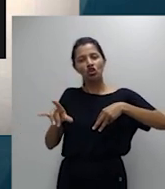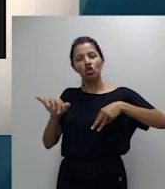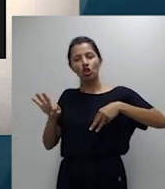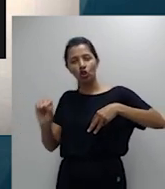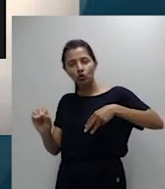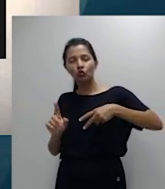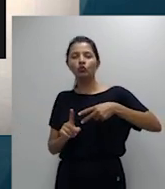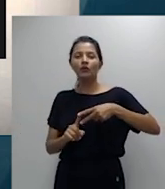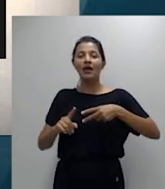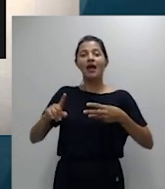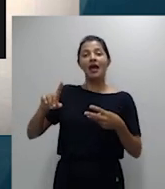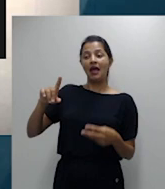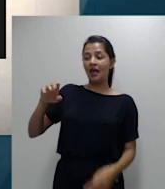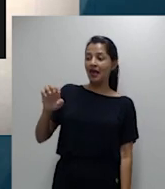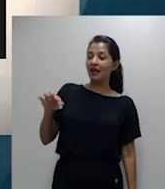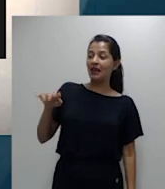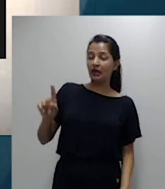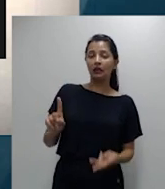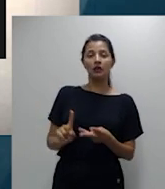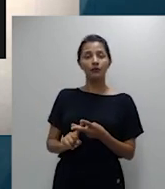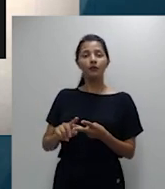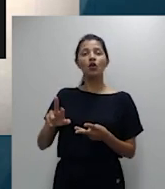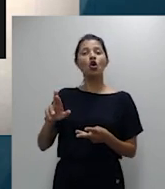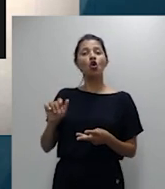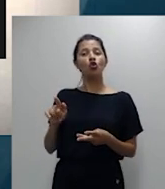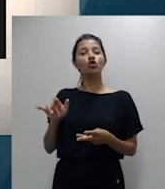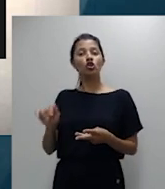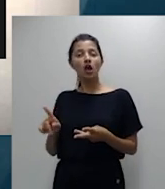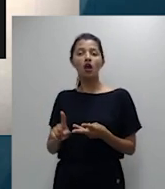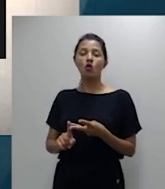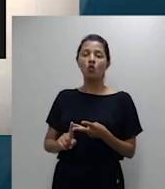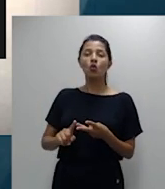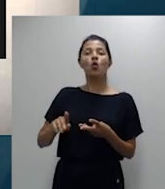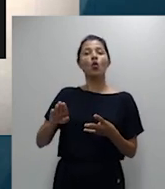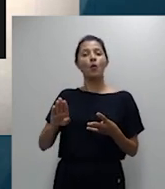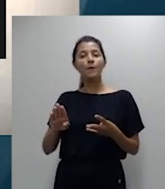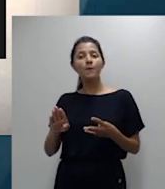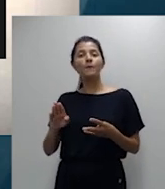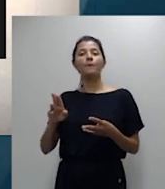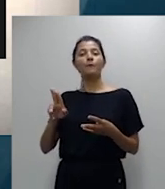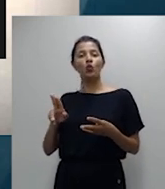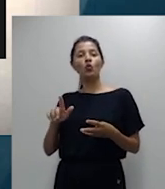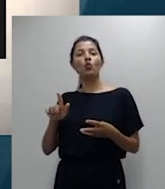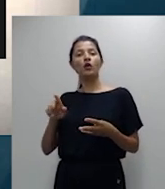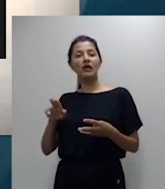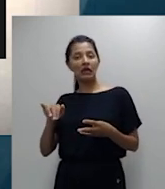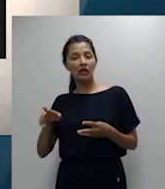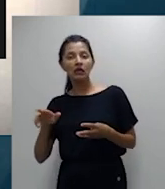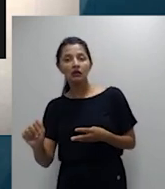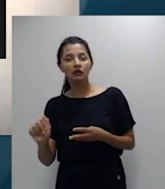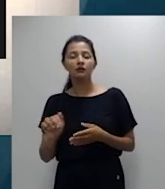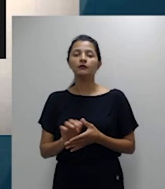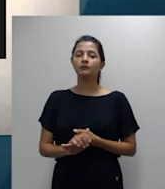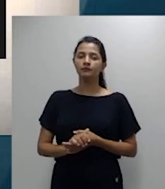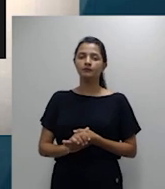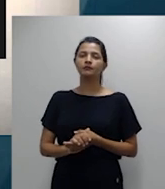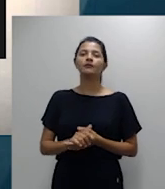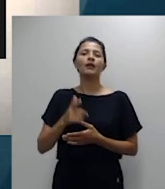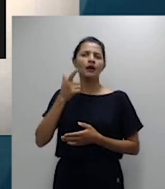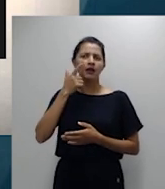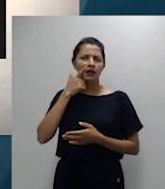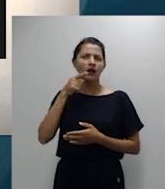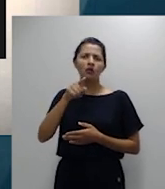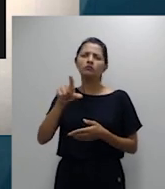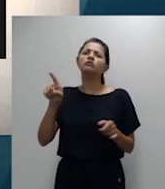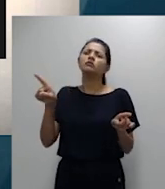estrela Ministro Gurgel Ministro kukina a rádio decidendi também tem